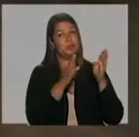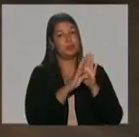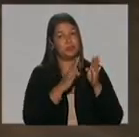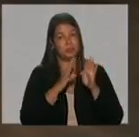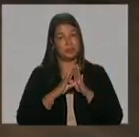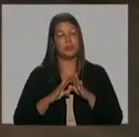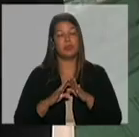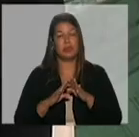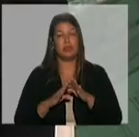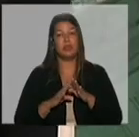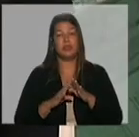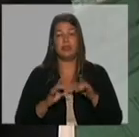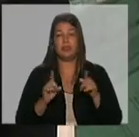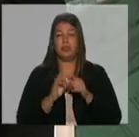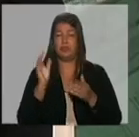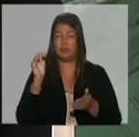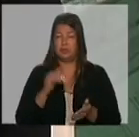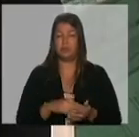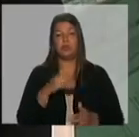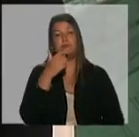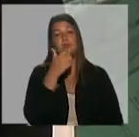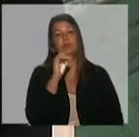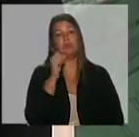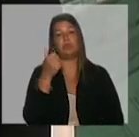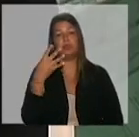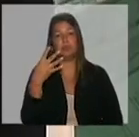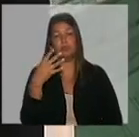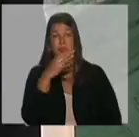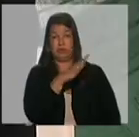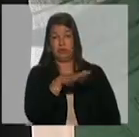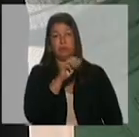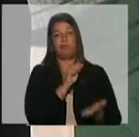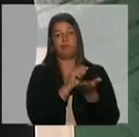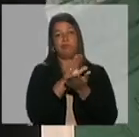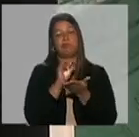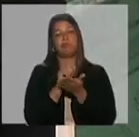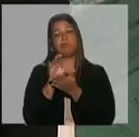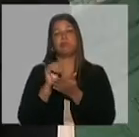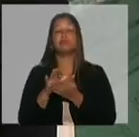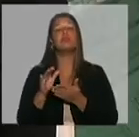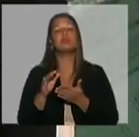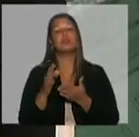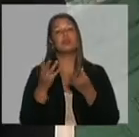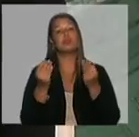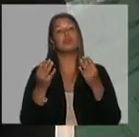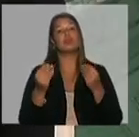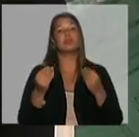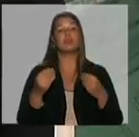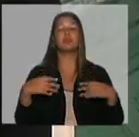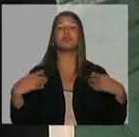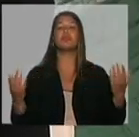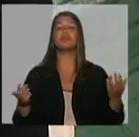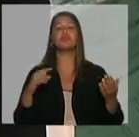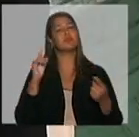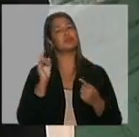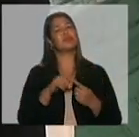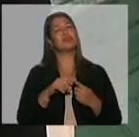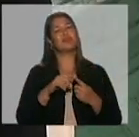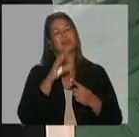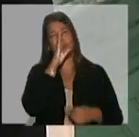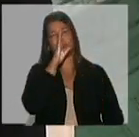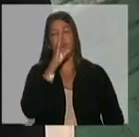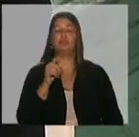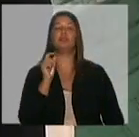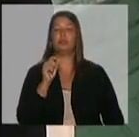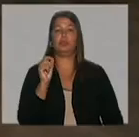é. E desde o fim de 2014 o setor vem demitindo. Qual é a perspectiva daqui para frente para a